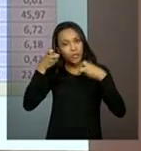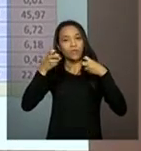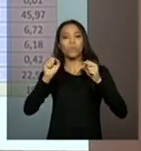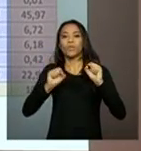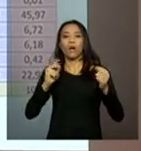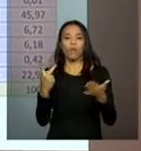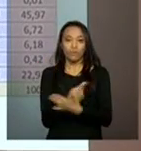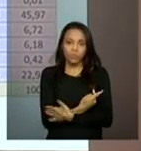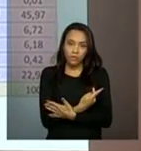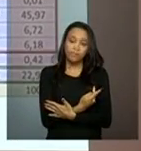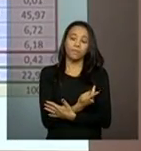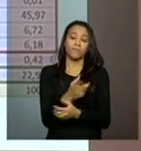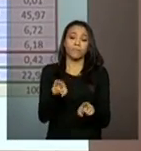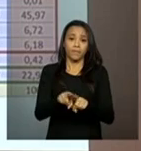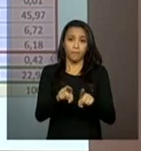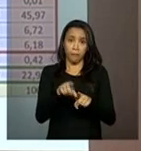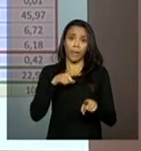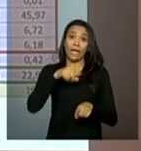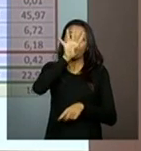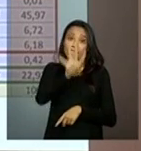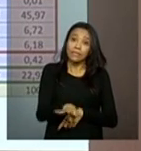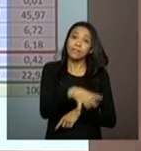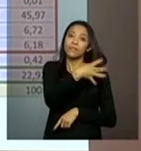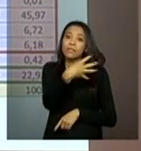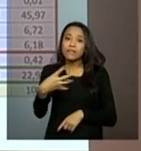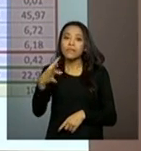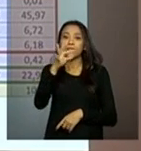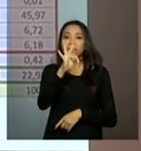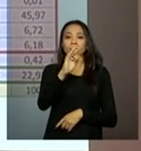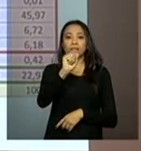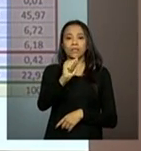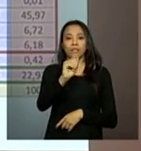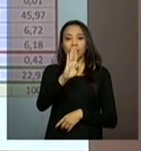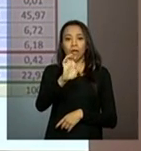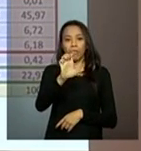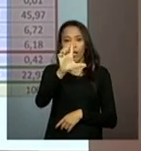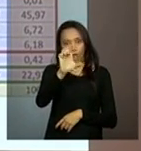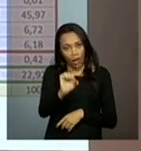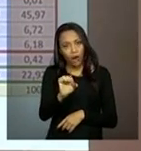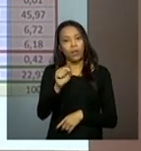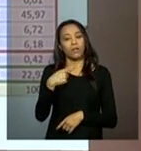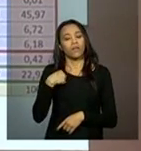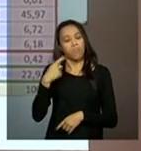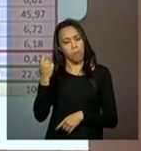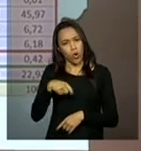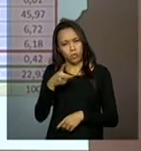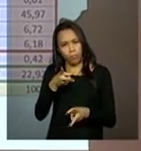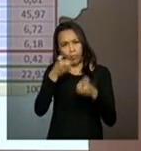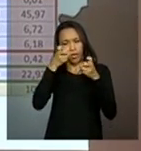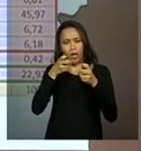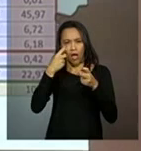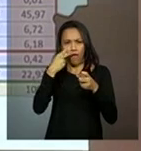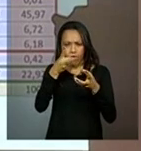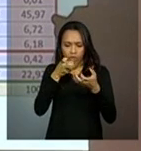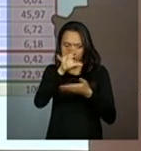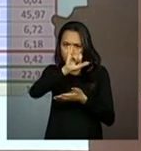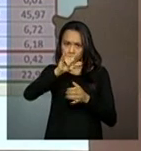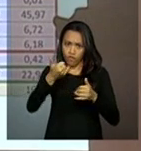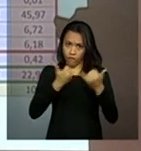como essa, tabelas que podem ser analisadas com grande precisão. Por exemplo, podemos ver os